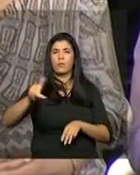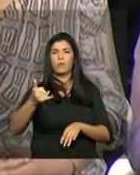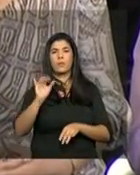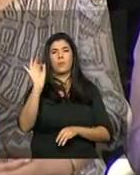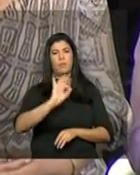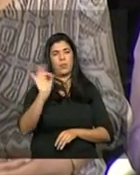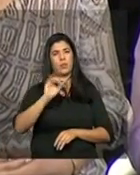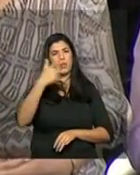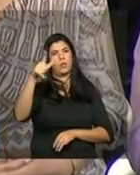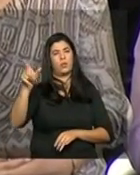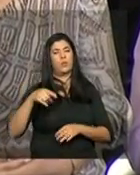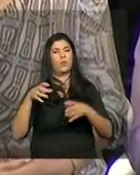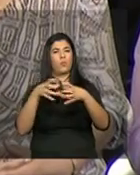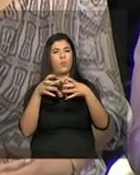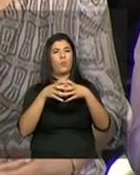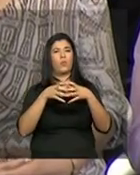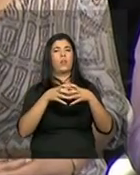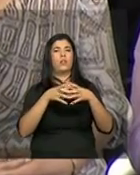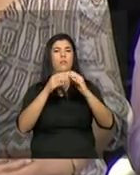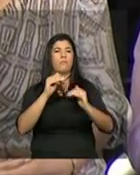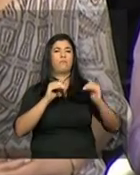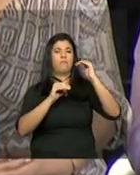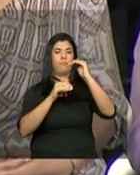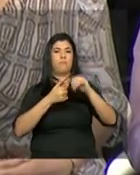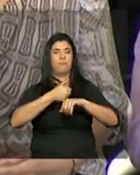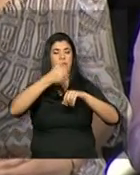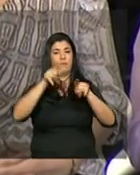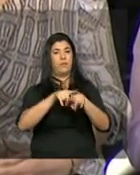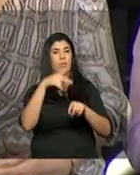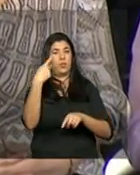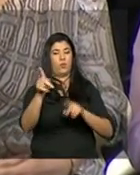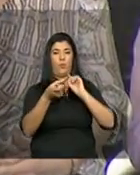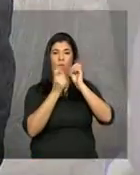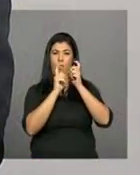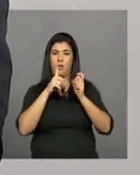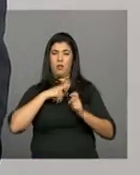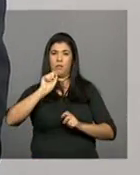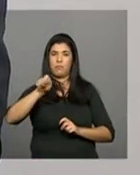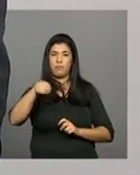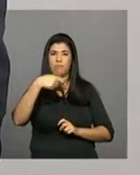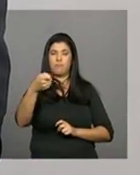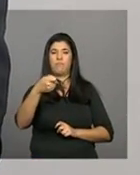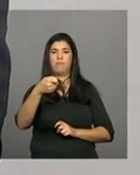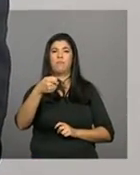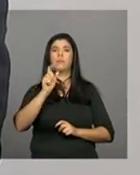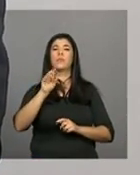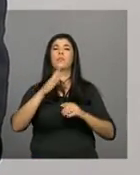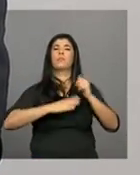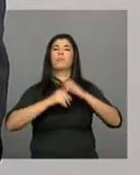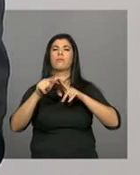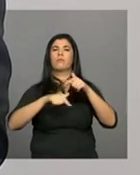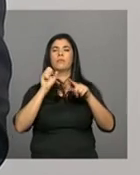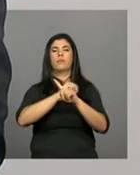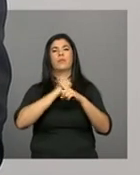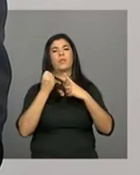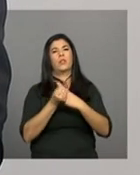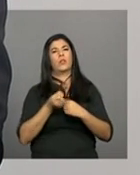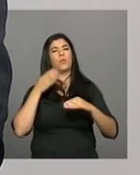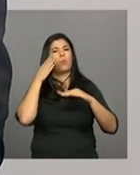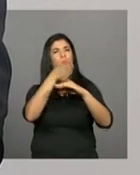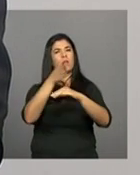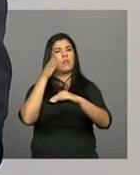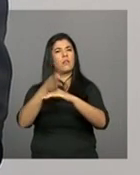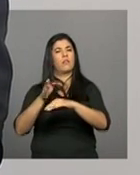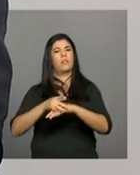classe média. Presidenta Dilma, sua administração tem a marca do social, tem a capacidade de chegar até as